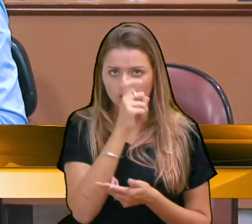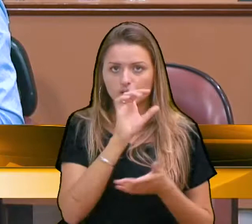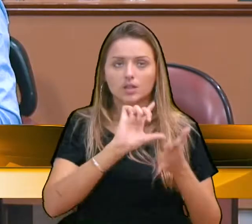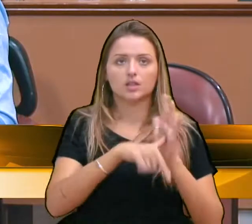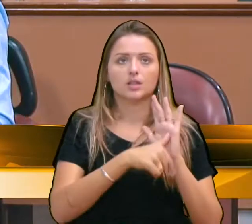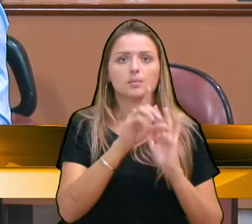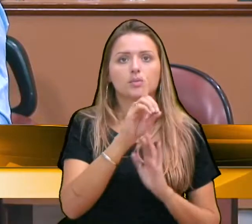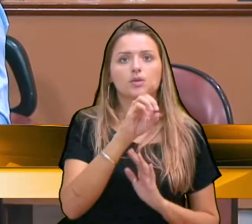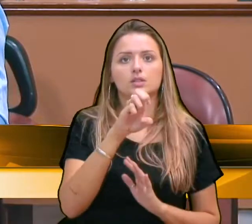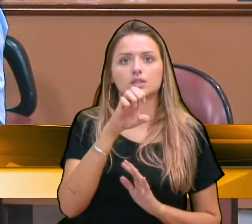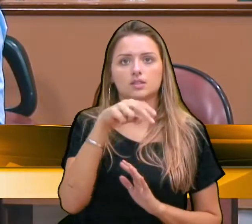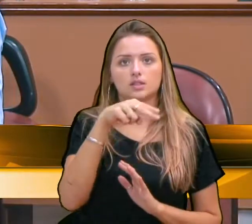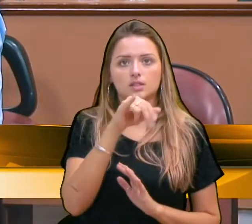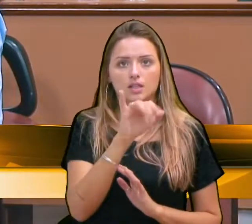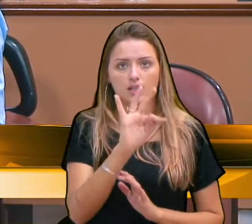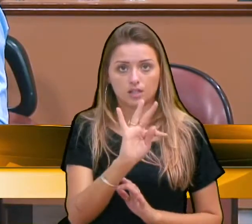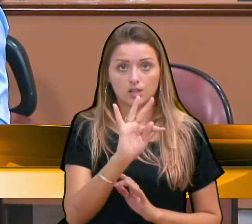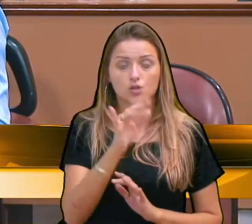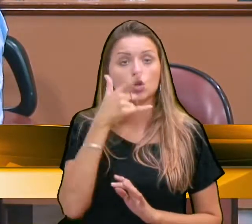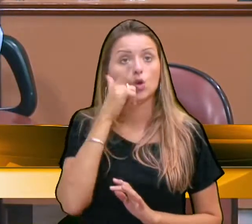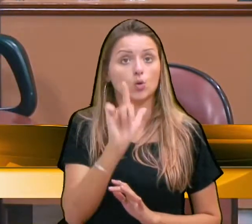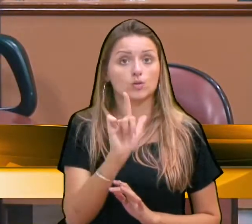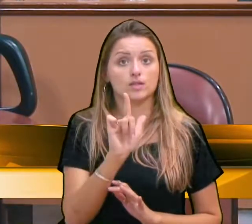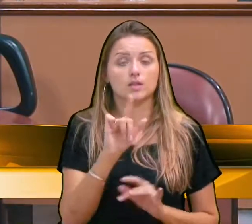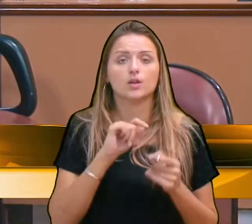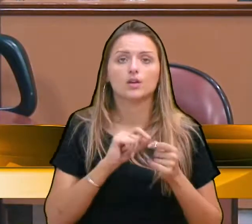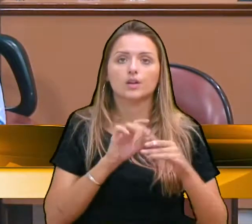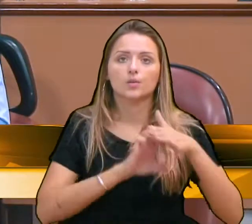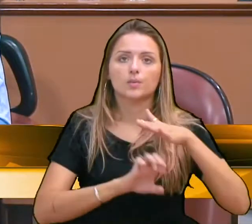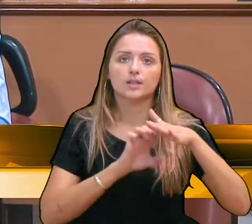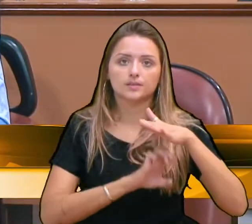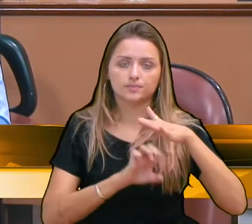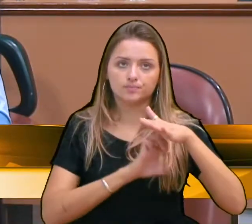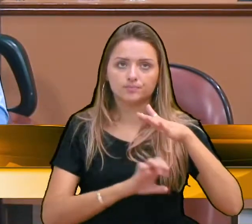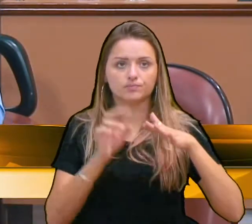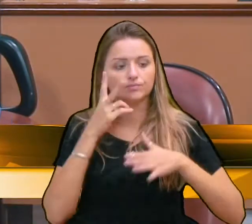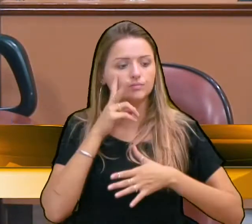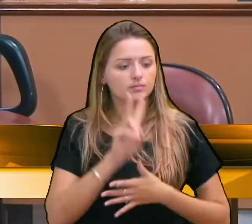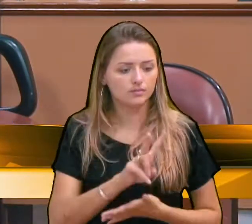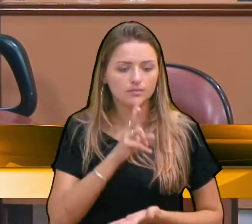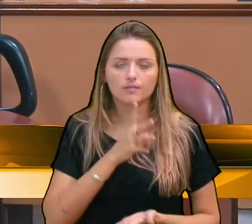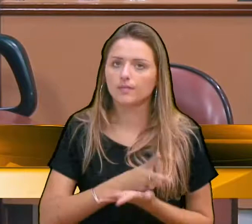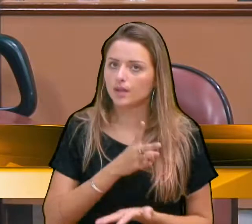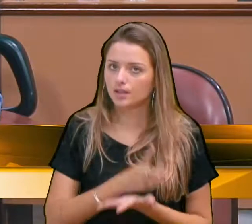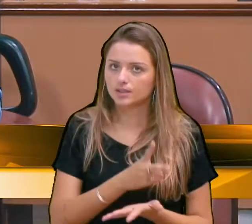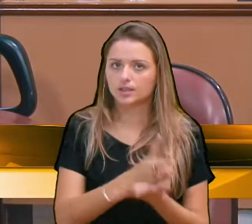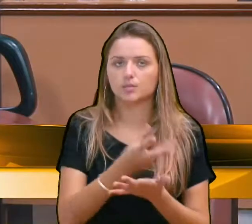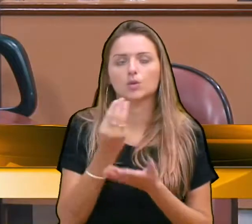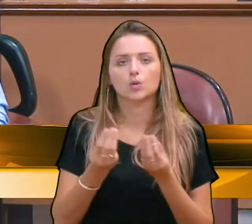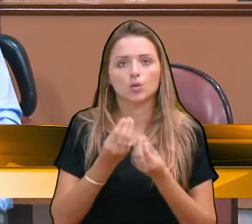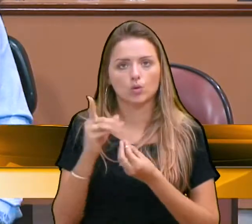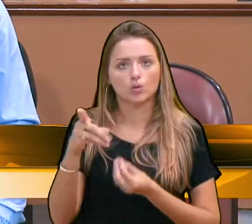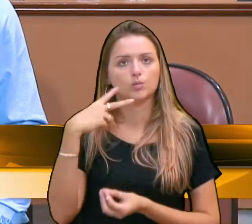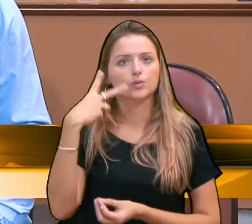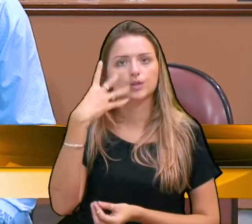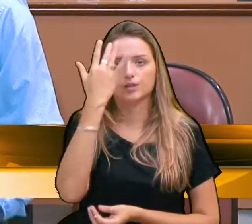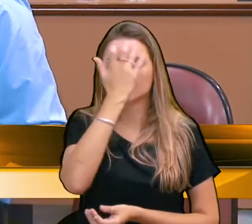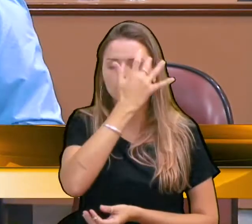DENIT conseguiria, você vê que provavelmente tem uma empresa ali, a gente vê constantemente, como o vereador Adiló já